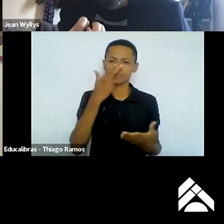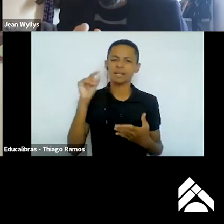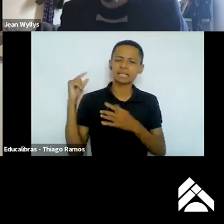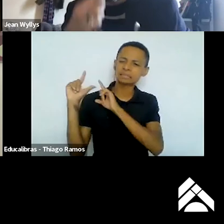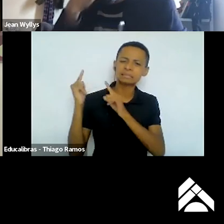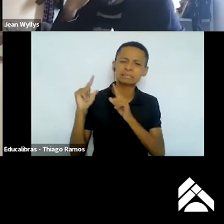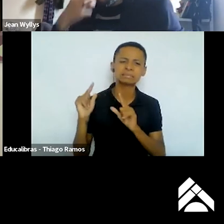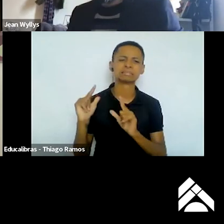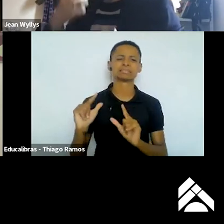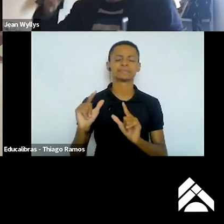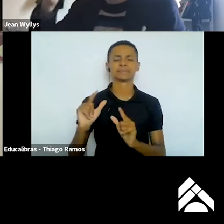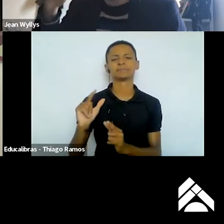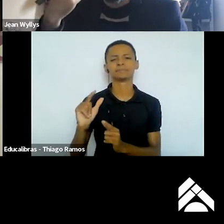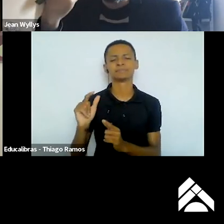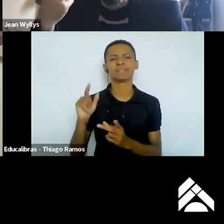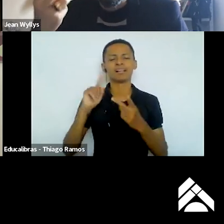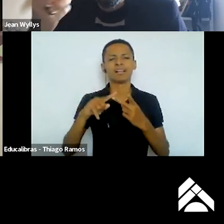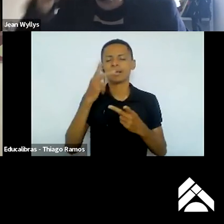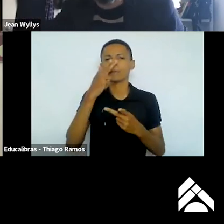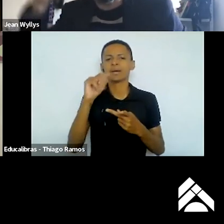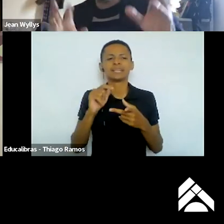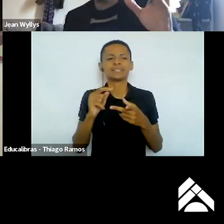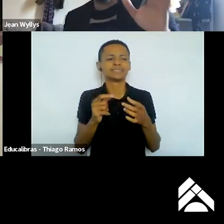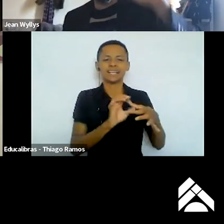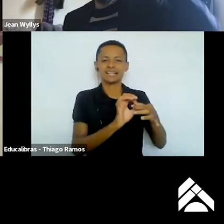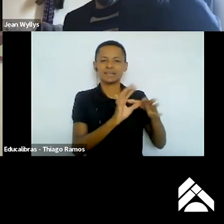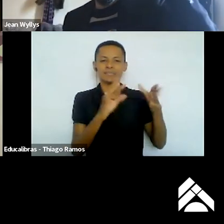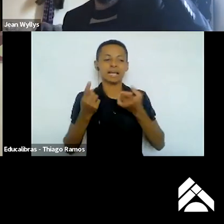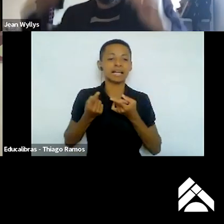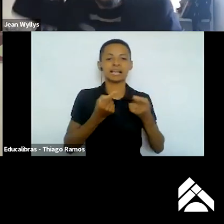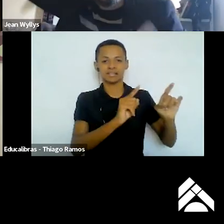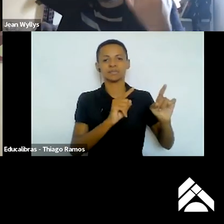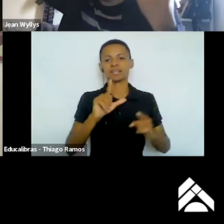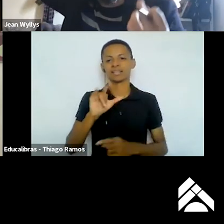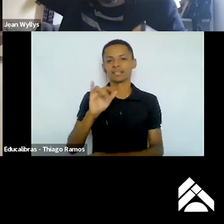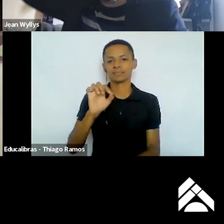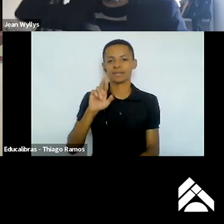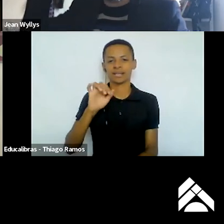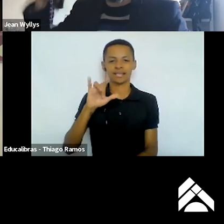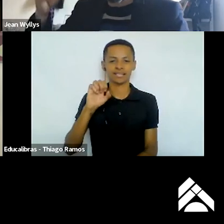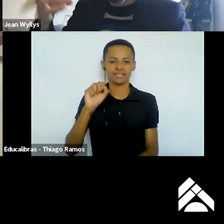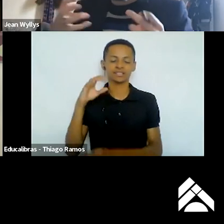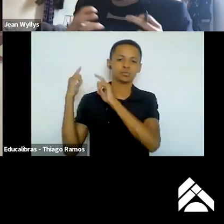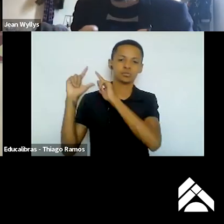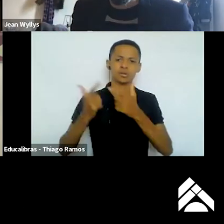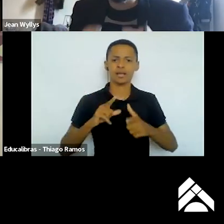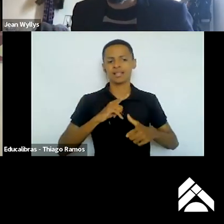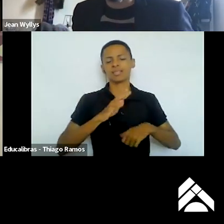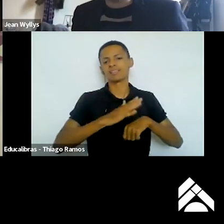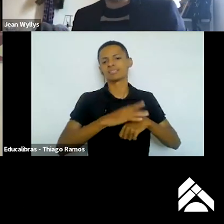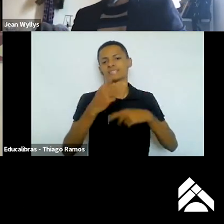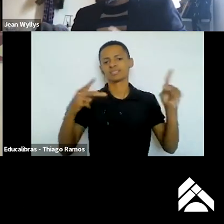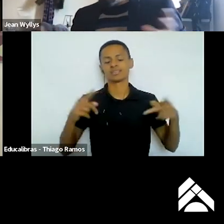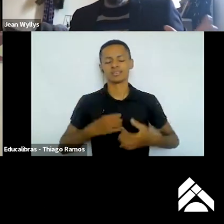conservadorismo, esse antiliberalismo, agora no sentido do liberalismo clássico, das liberdades individuais, ele está incrustado na